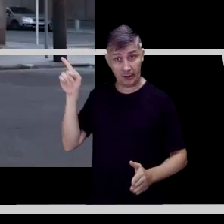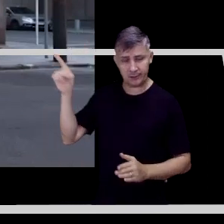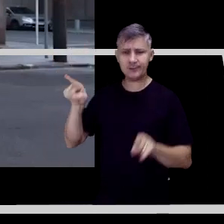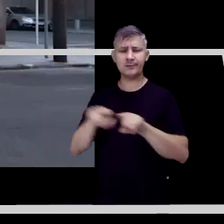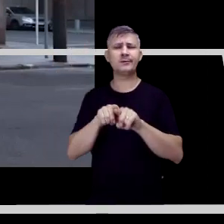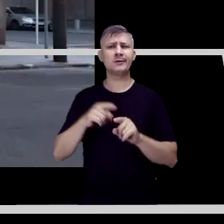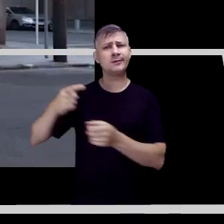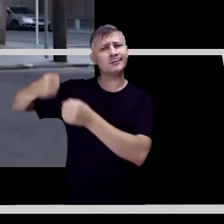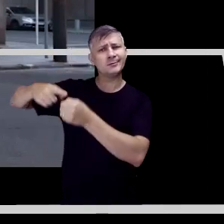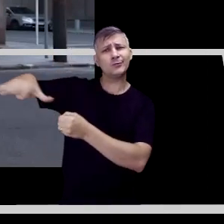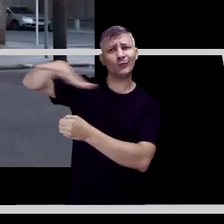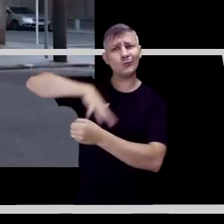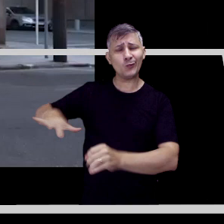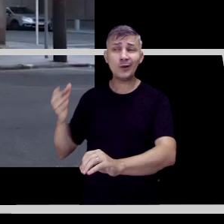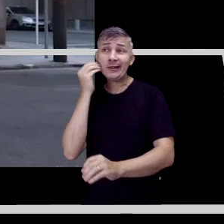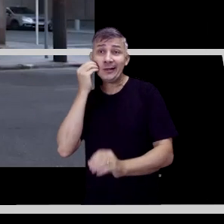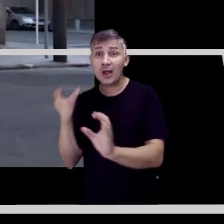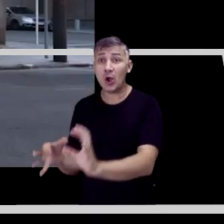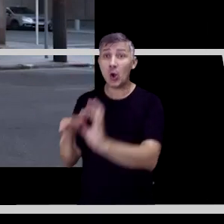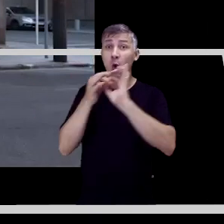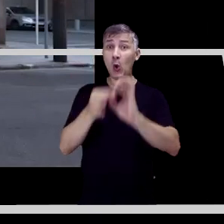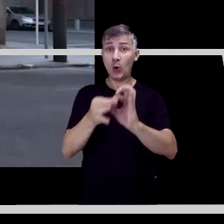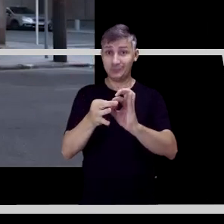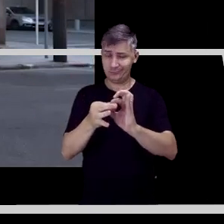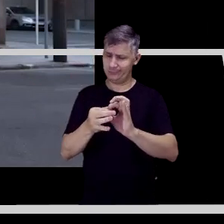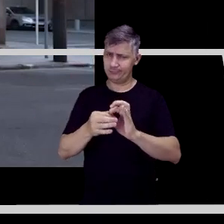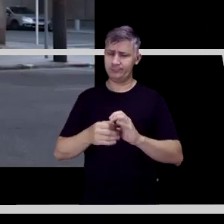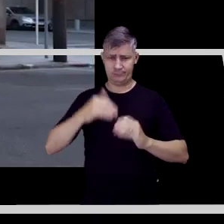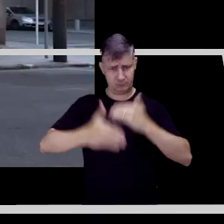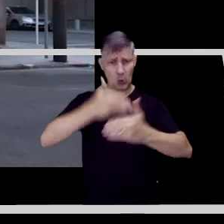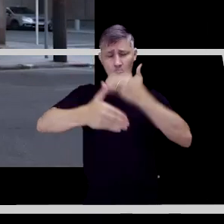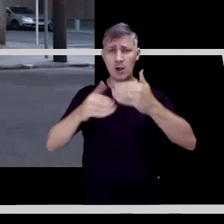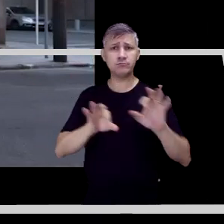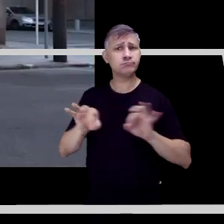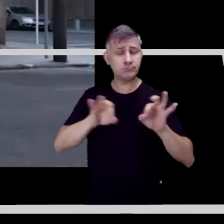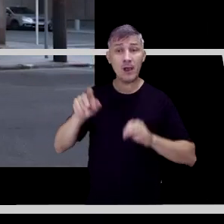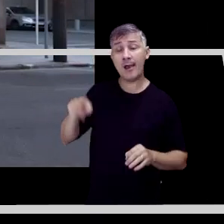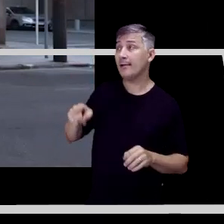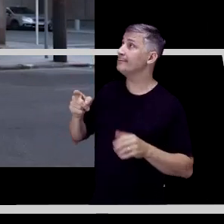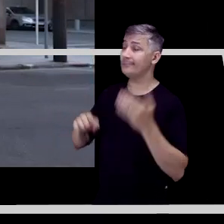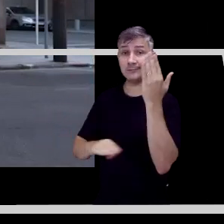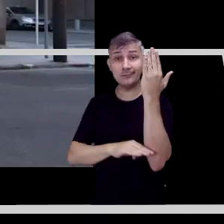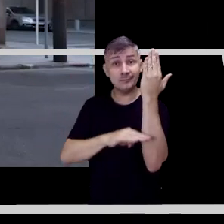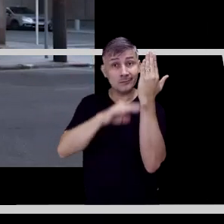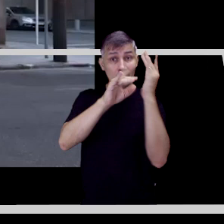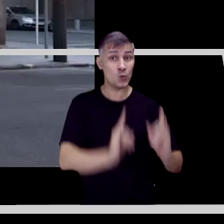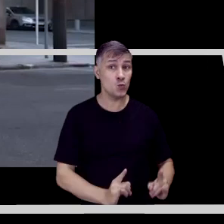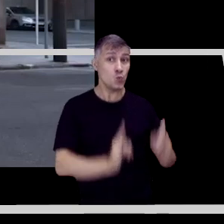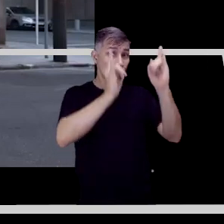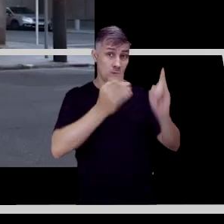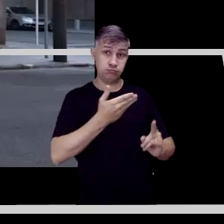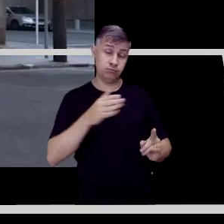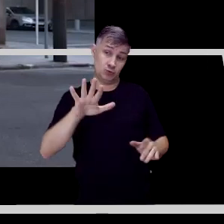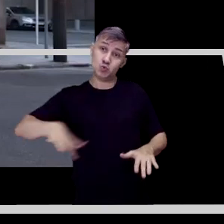além de buscar conexões com a cidade, a gente também quis expandir um pouco esse programa por ser um edifício de